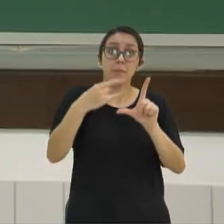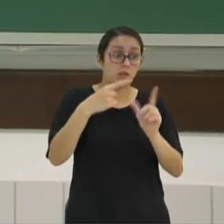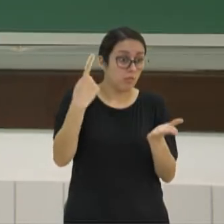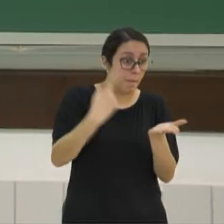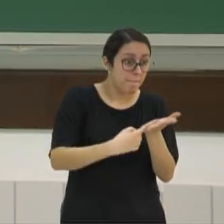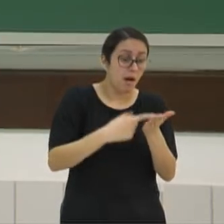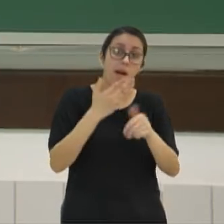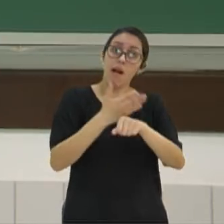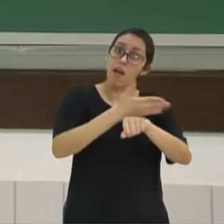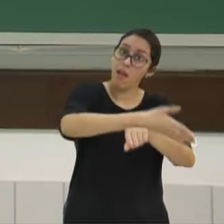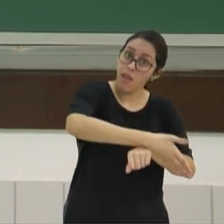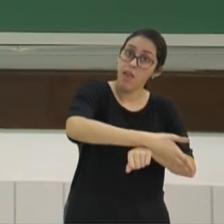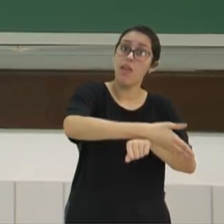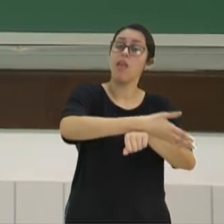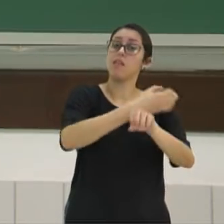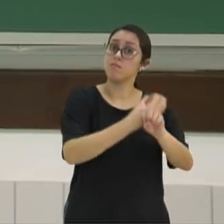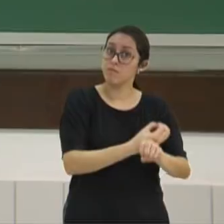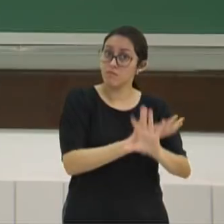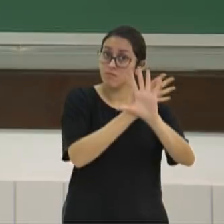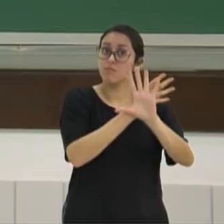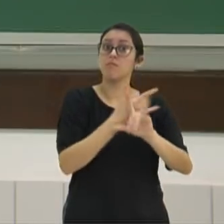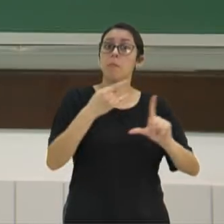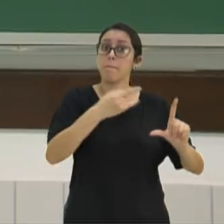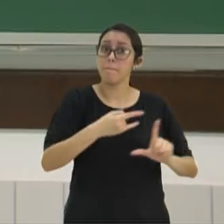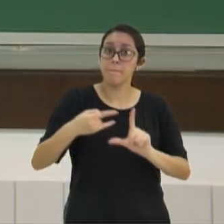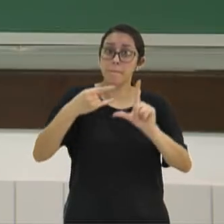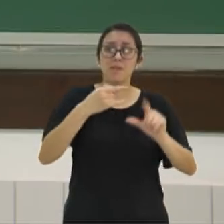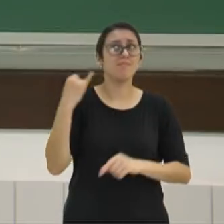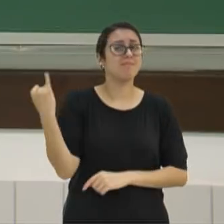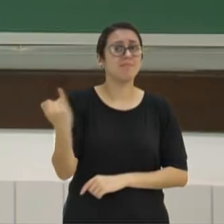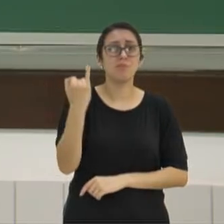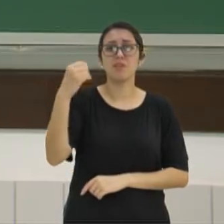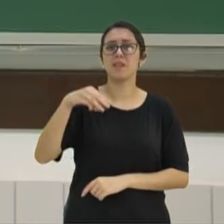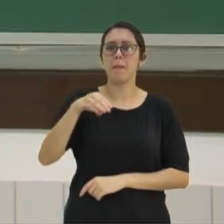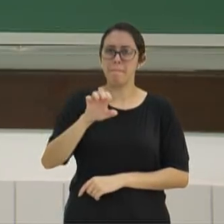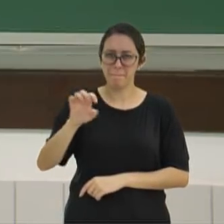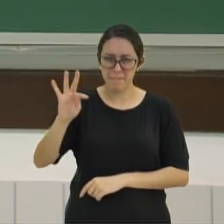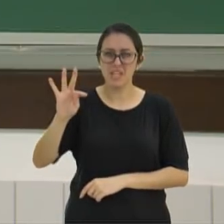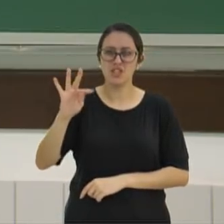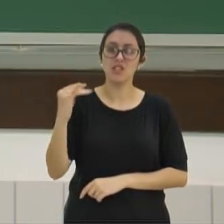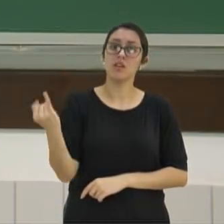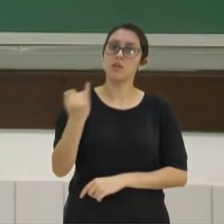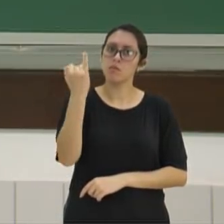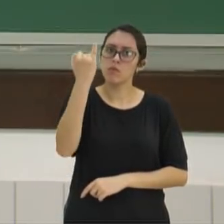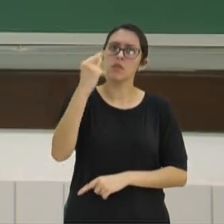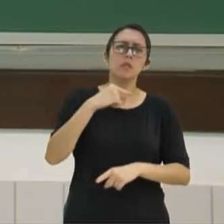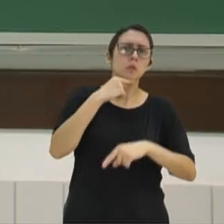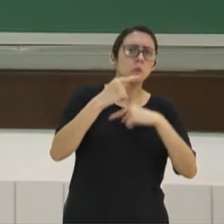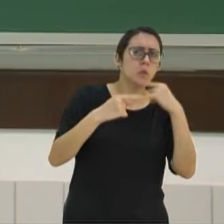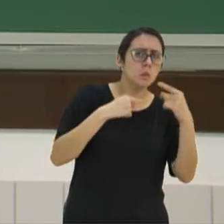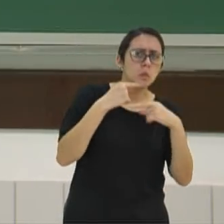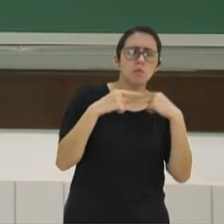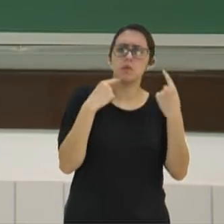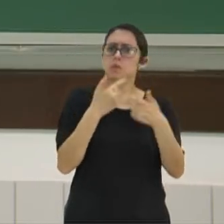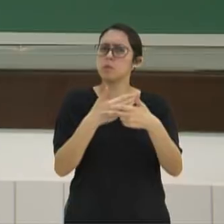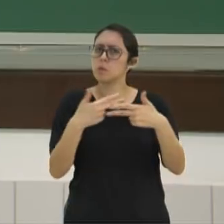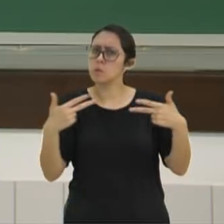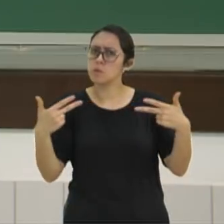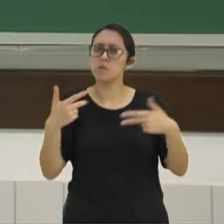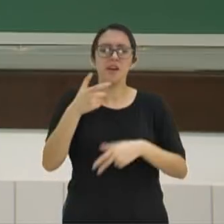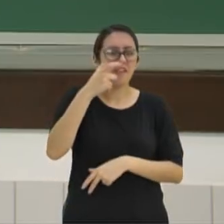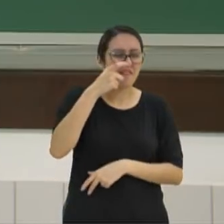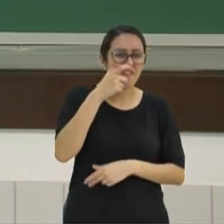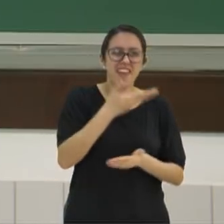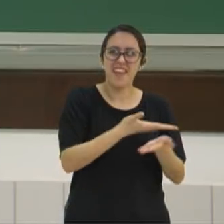com o seu professor, participe, é importante, que é o momento para você tirar suas dúvidas e ver seus